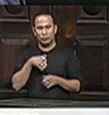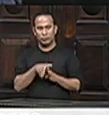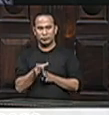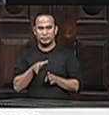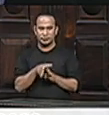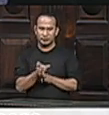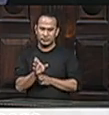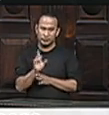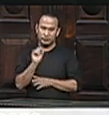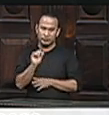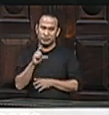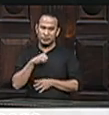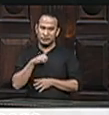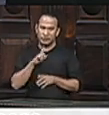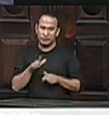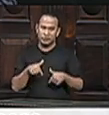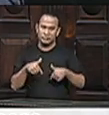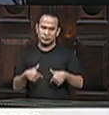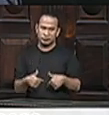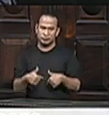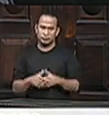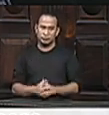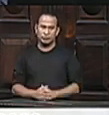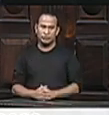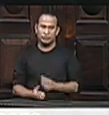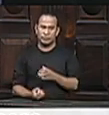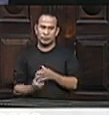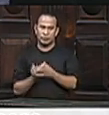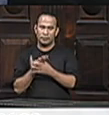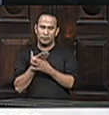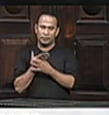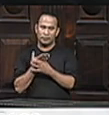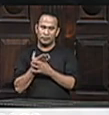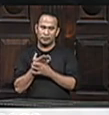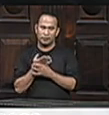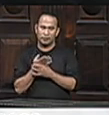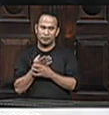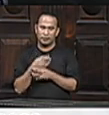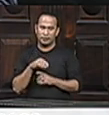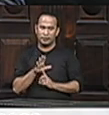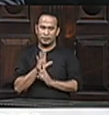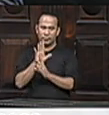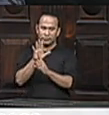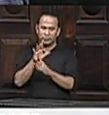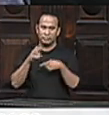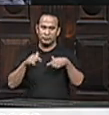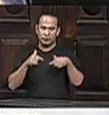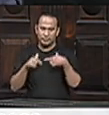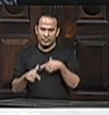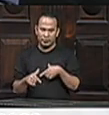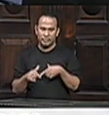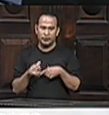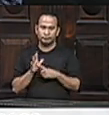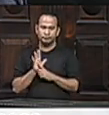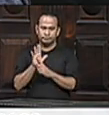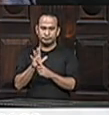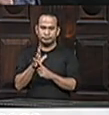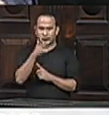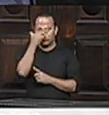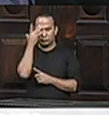além de pequenas mudanças redacionais, sobretudo o governo do Estado pretende alterar o artigo 4º no